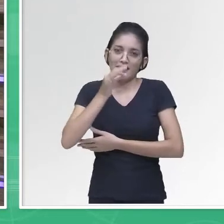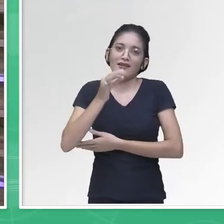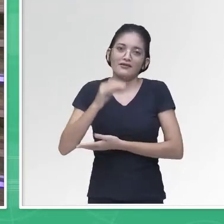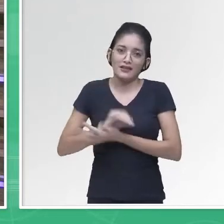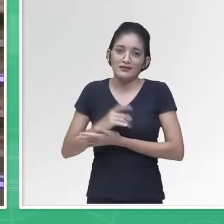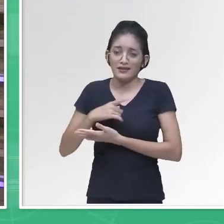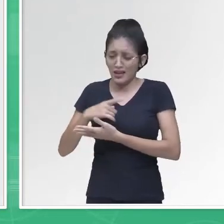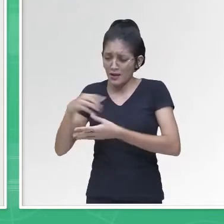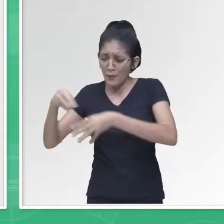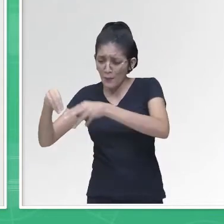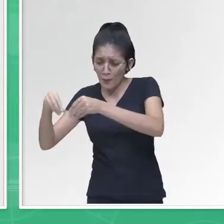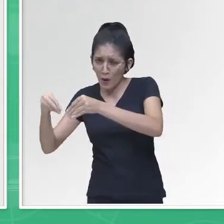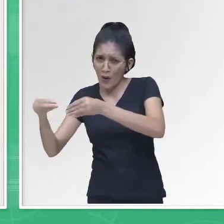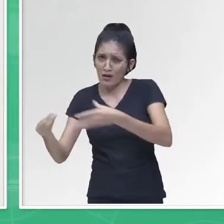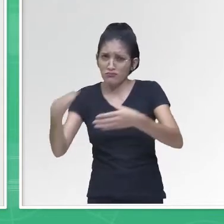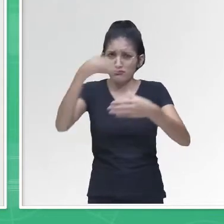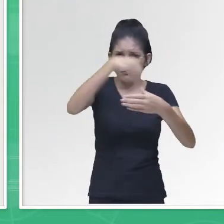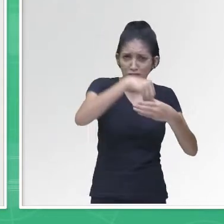solúvel.